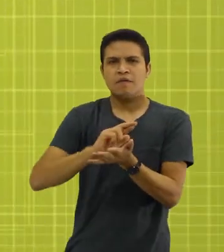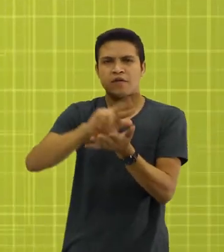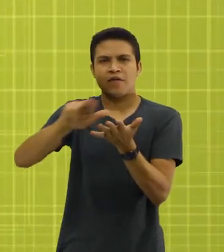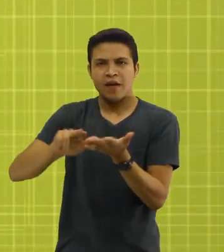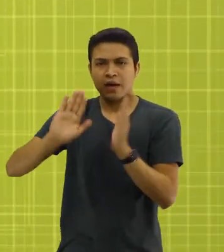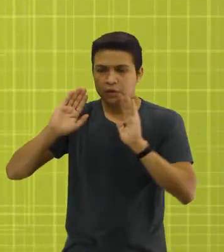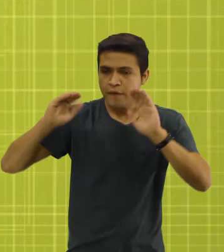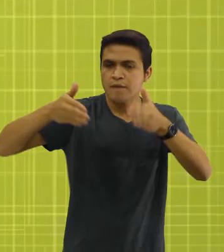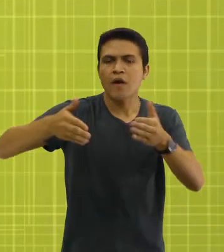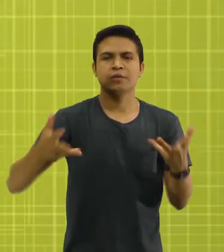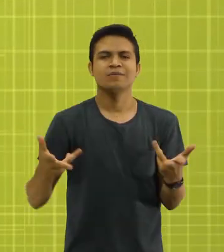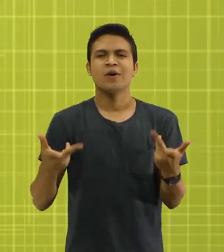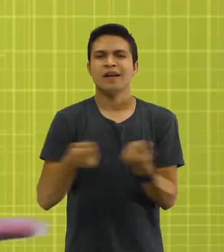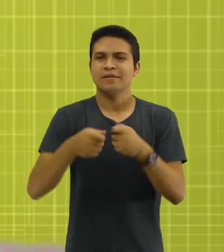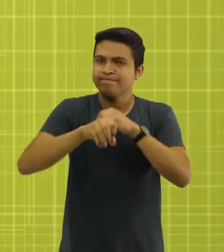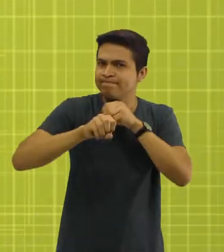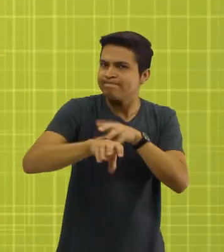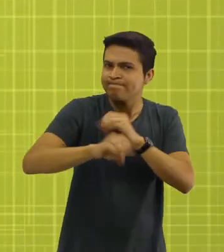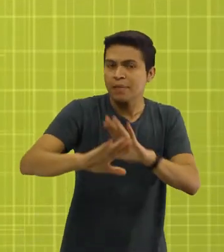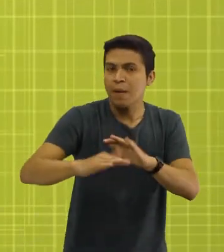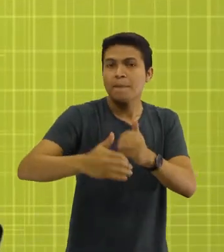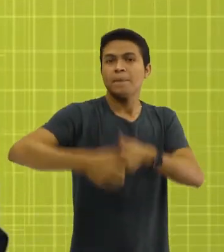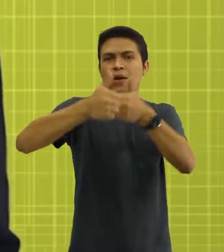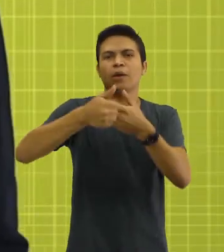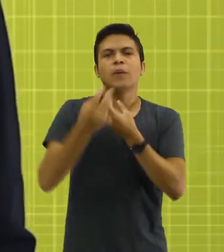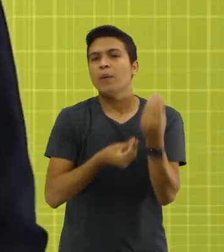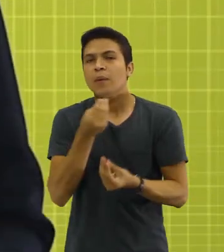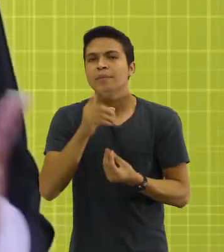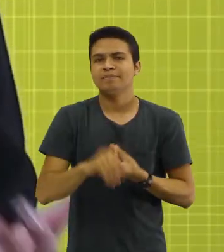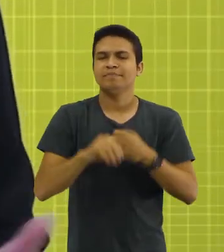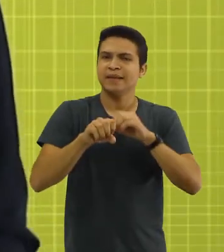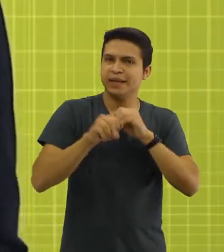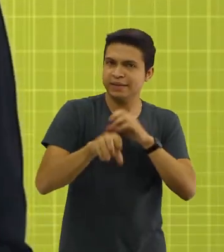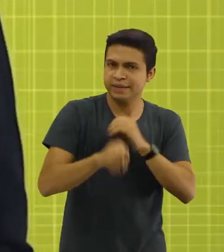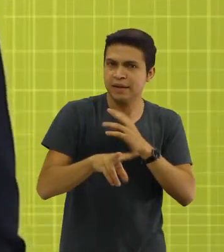e multimídias digitais, com foco na melhoria da qualidade de educação